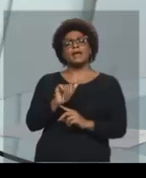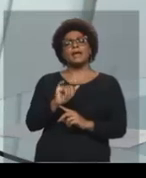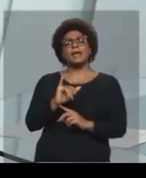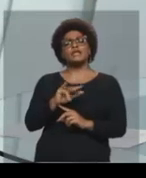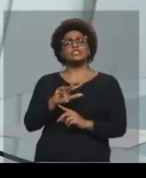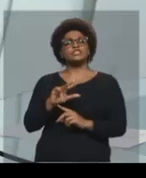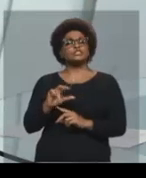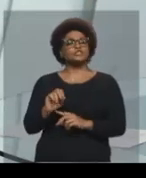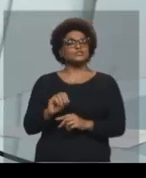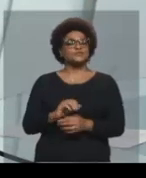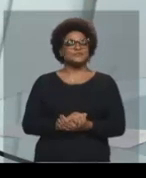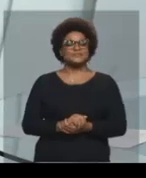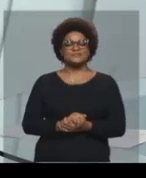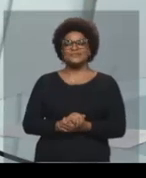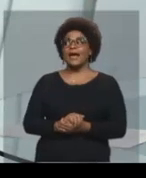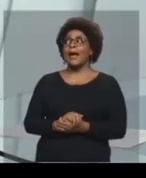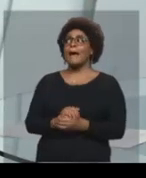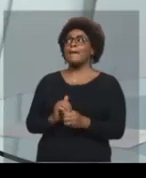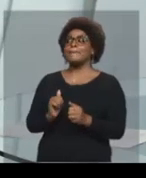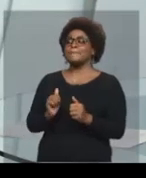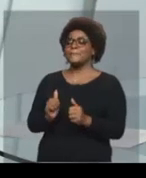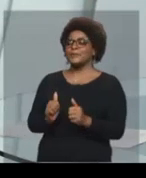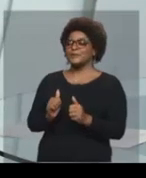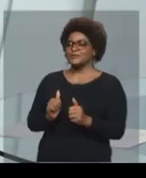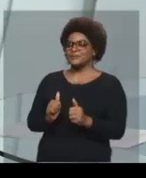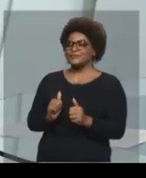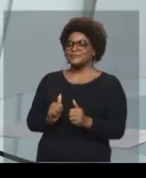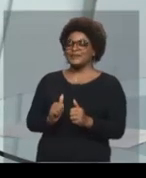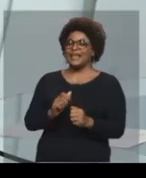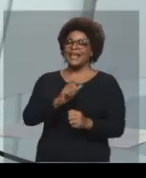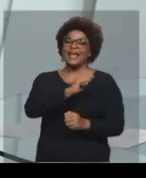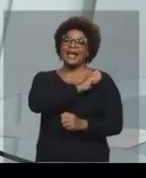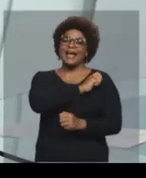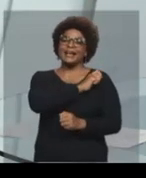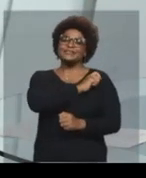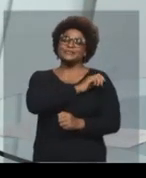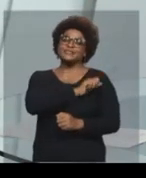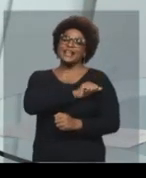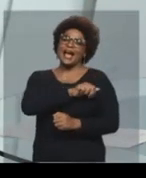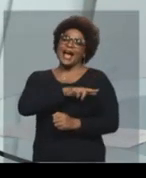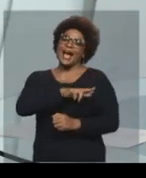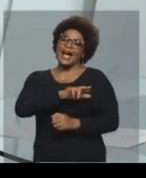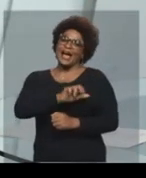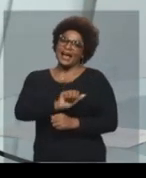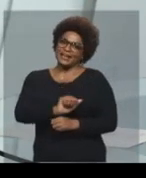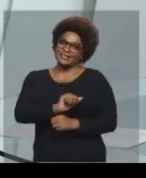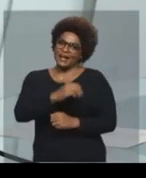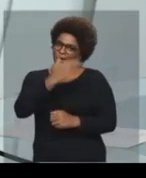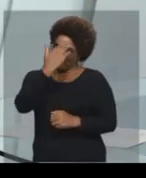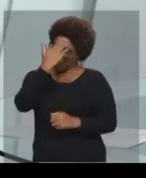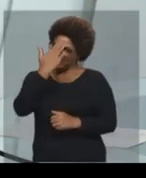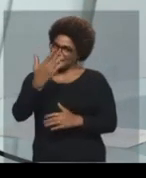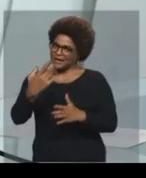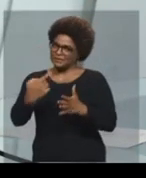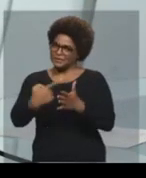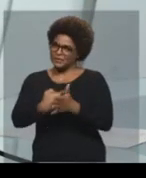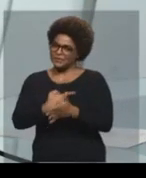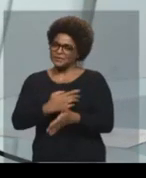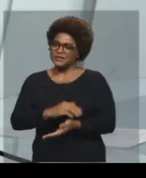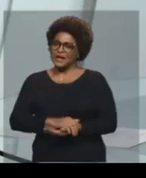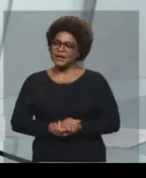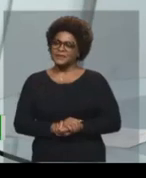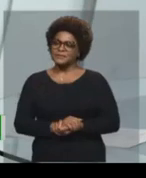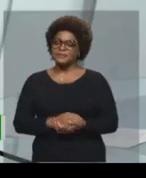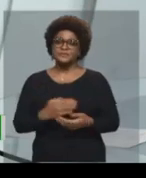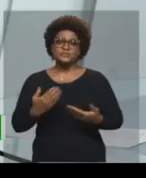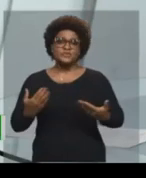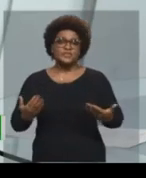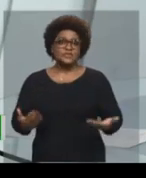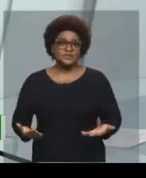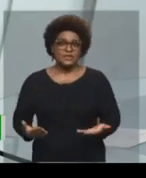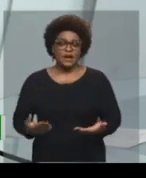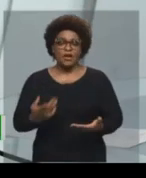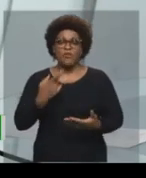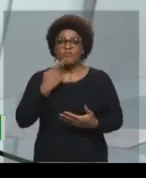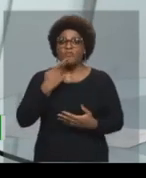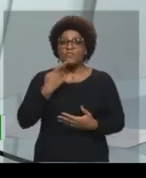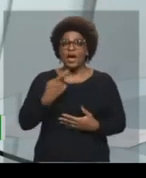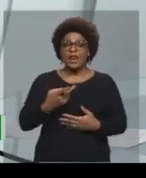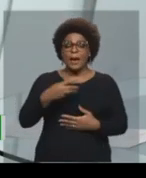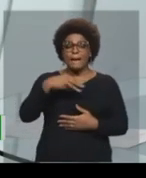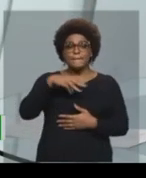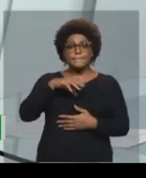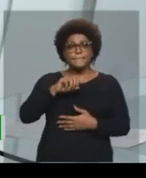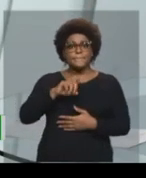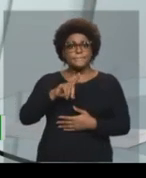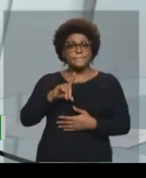Caroline. Ana Caroline, muito obrigada pela pergunta. Então, vamos lá. Quando nós falamos em modo imperativo, é